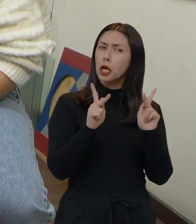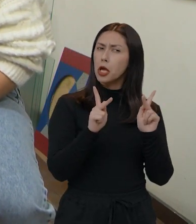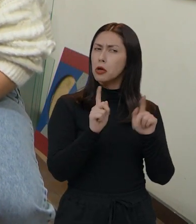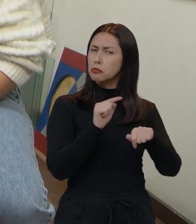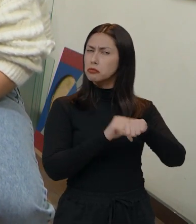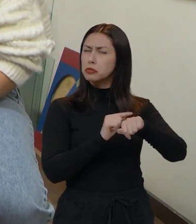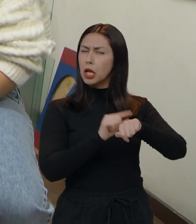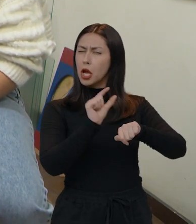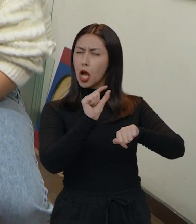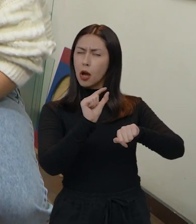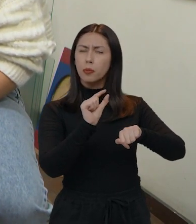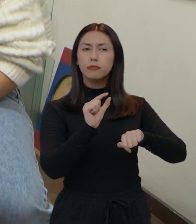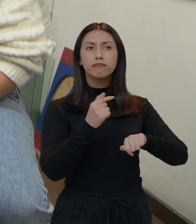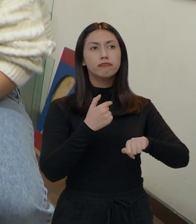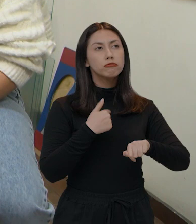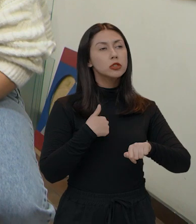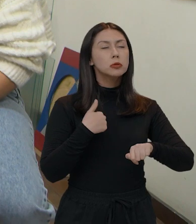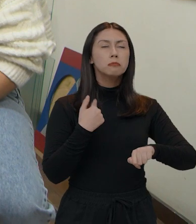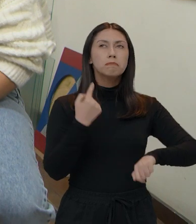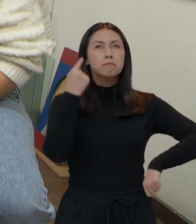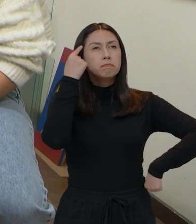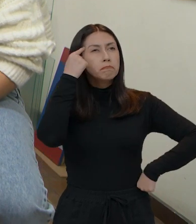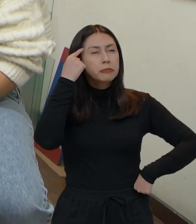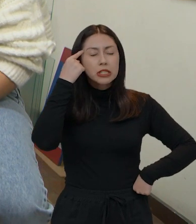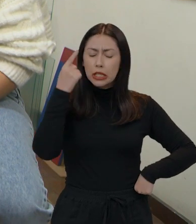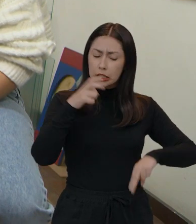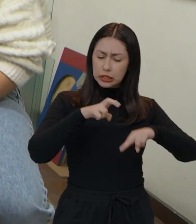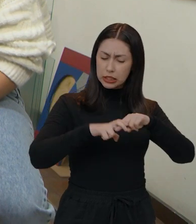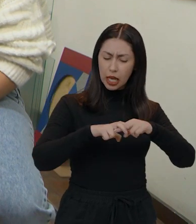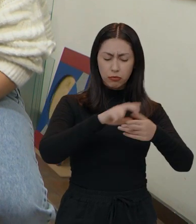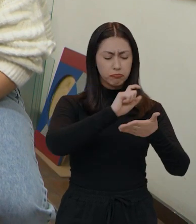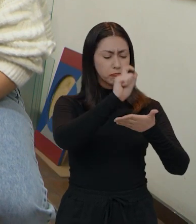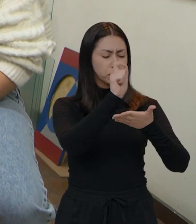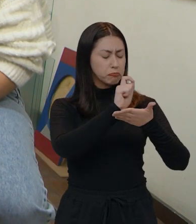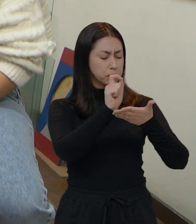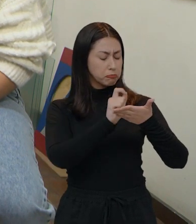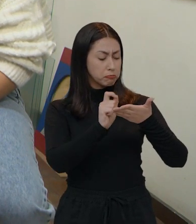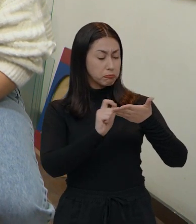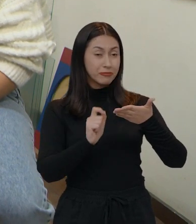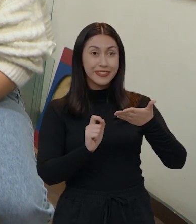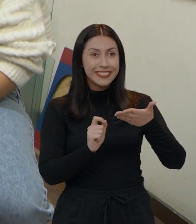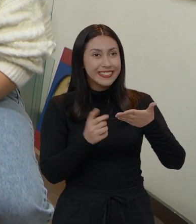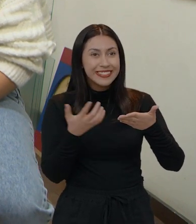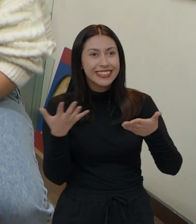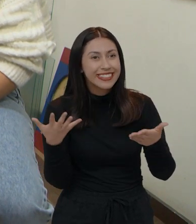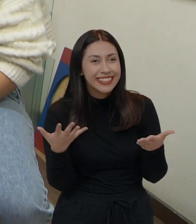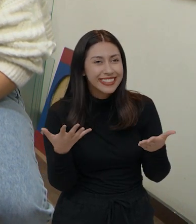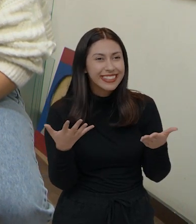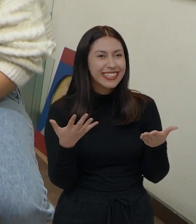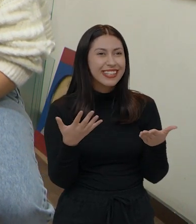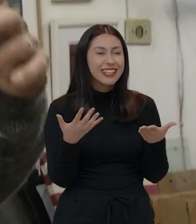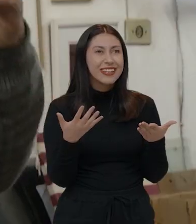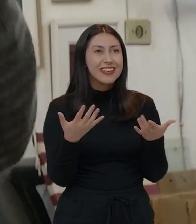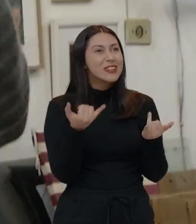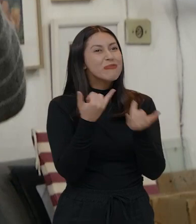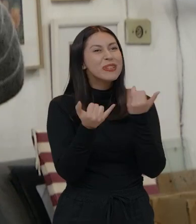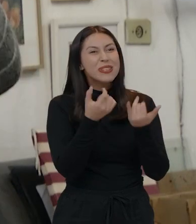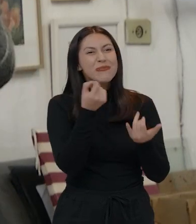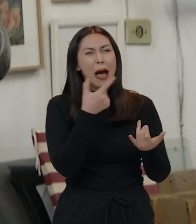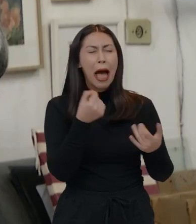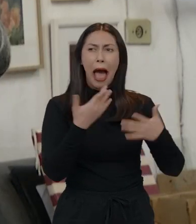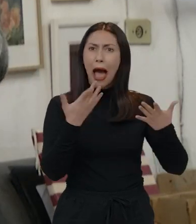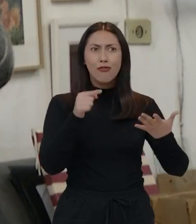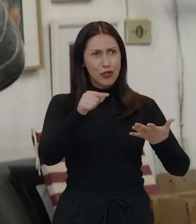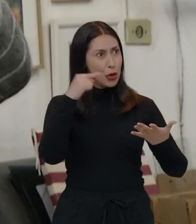eu, né, saía por ali e tal, sentei lá e escrevi. Aí foi uma gozação, porque os caras, porra, você